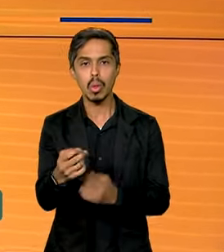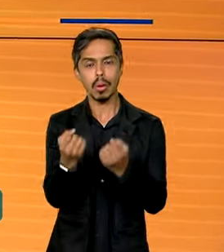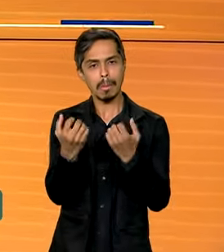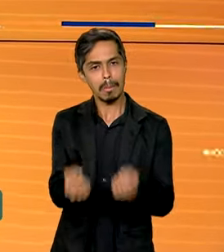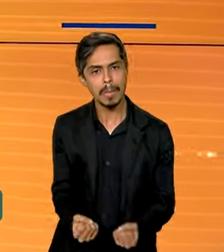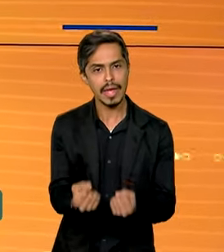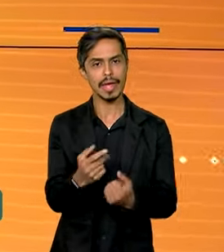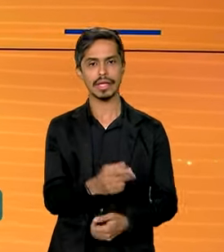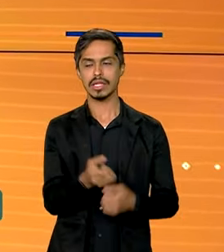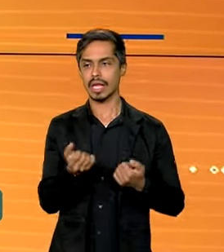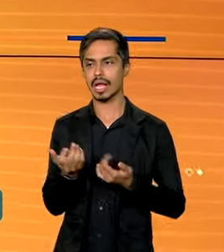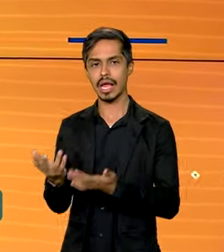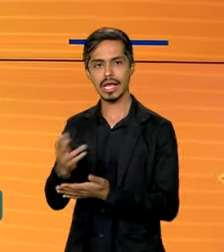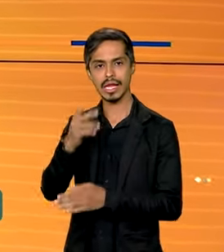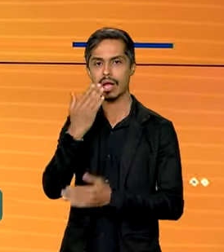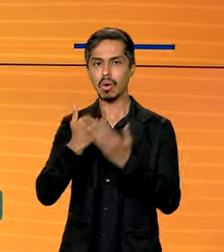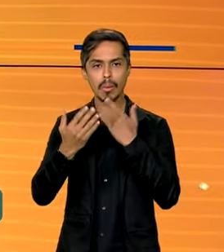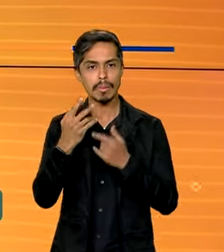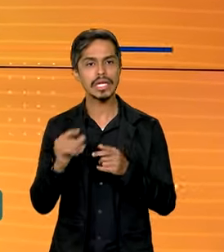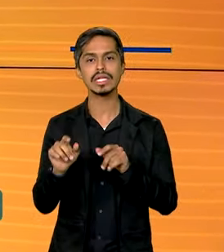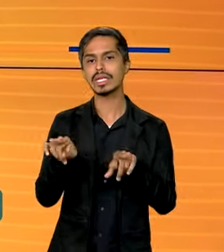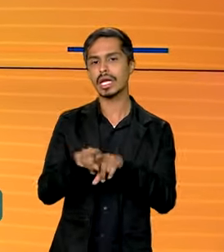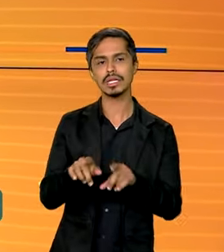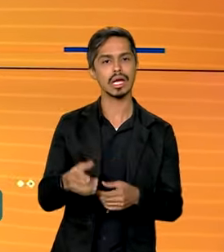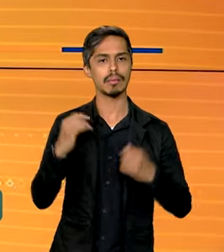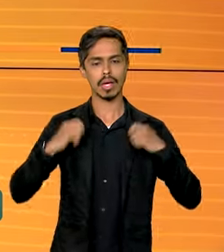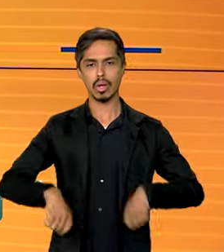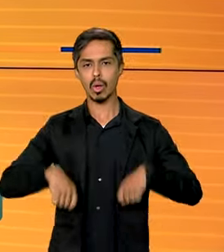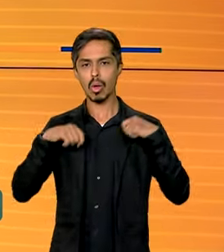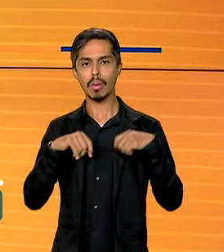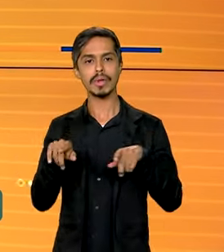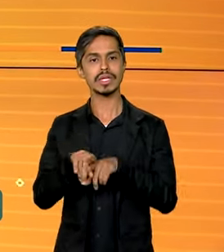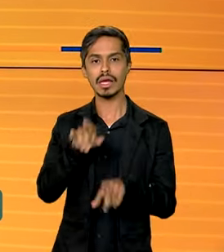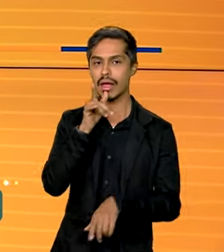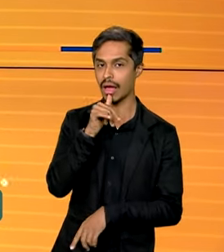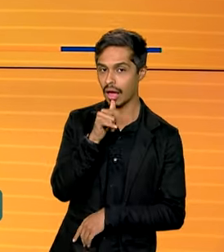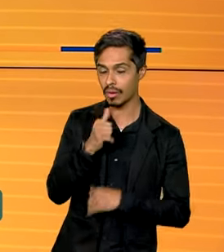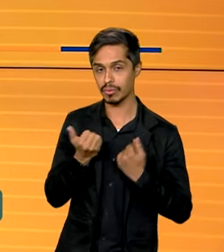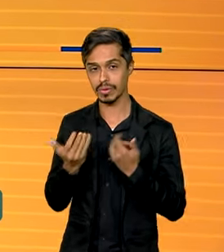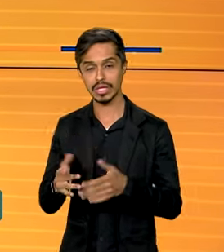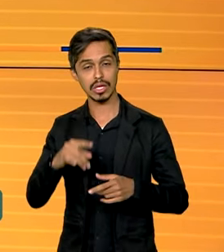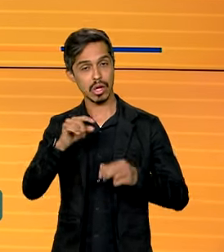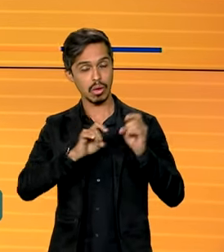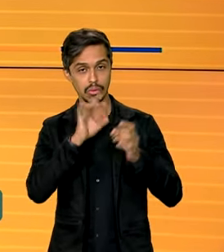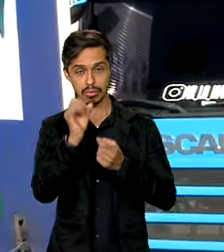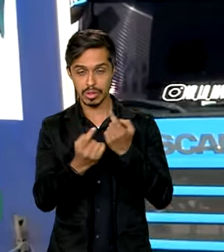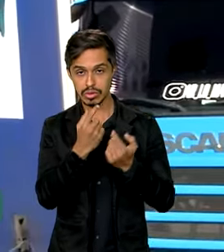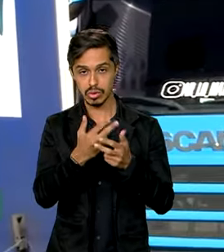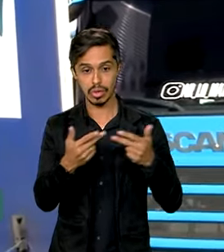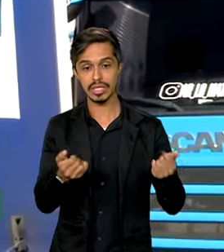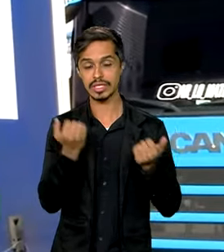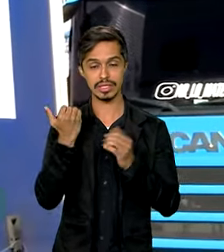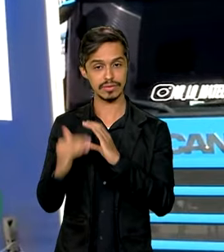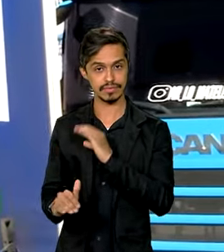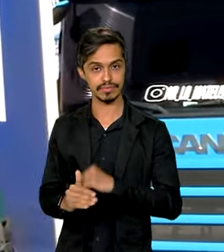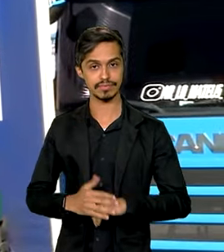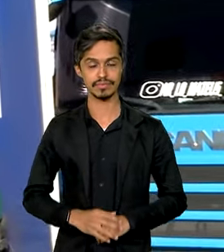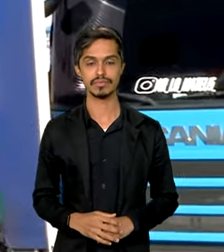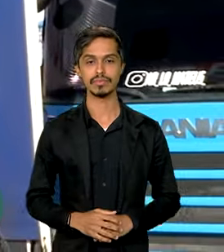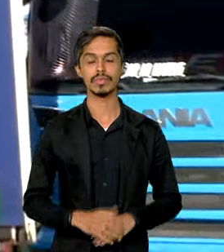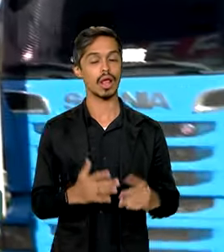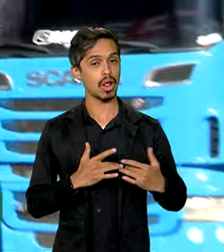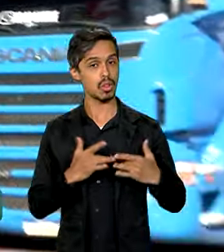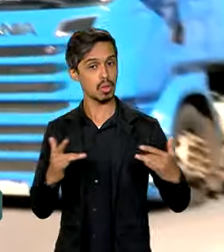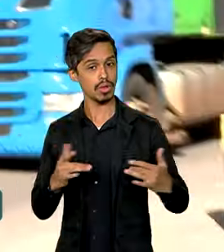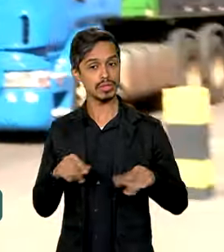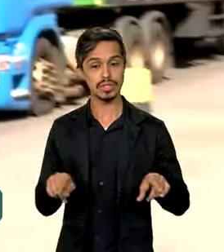das enchentes no estado. Roupas, cobertores e água estão entre os itens enviados. As doações